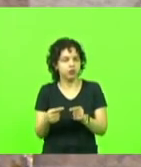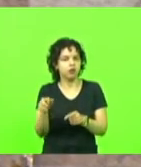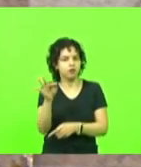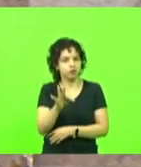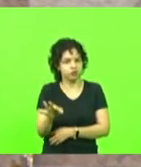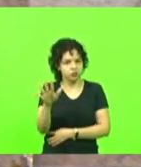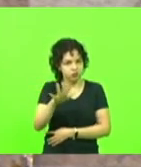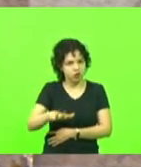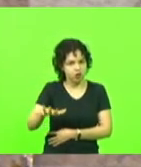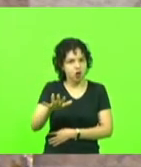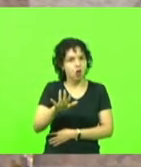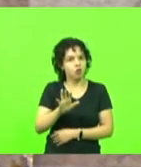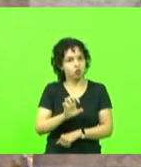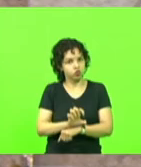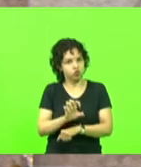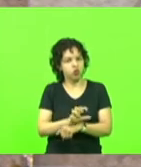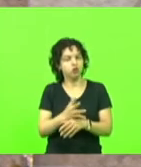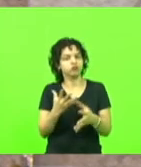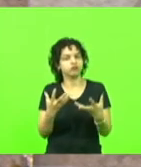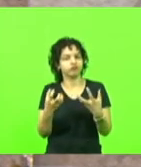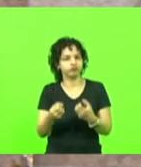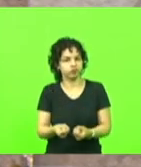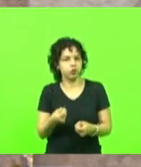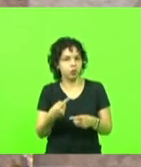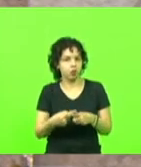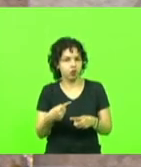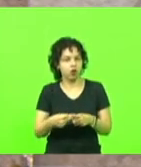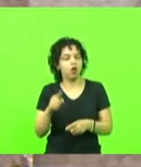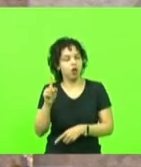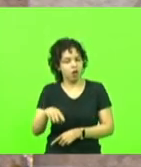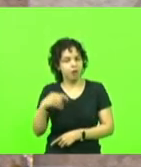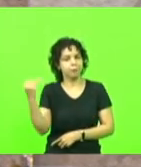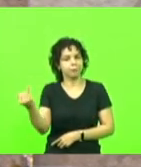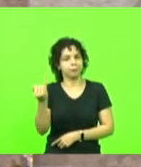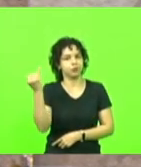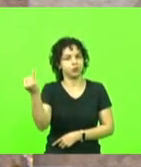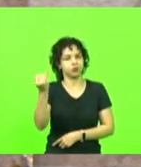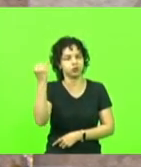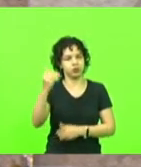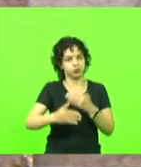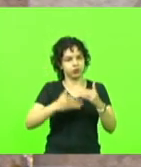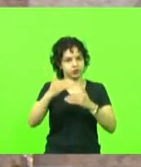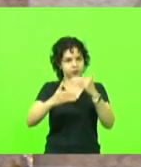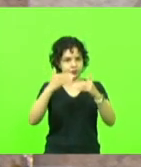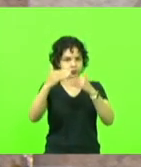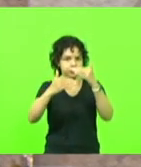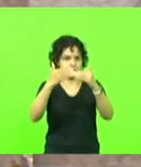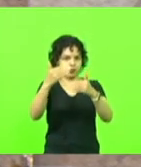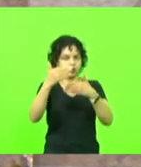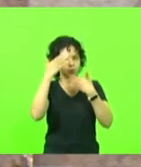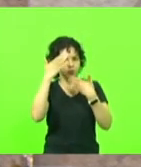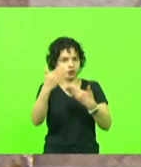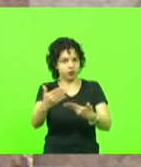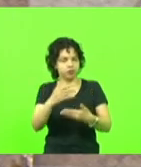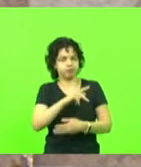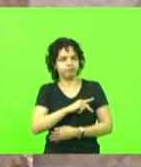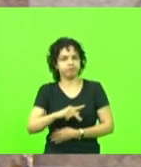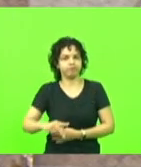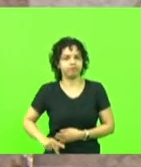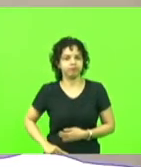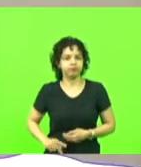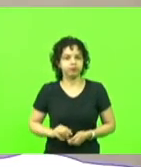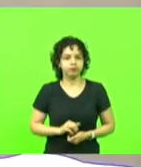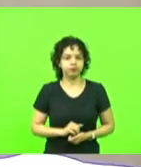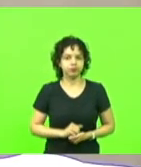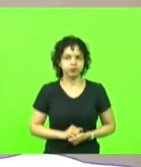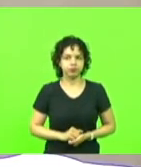que o Estado encampou por ser de vital importância para o nosso desenvolvimento. Obrigado, senhor presidente.